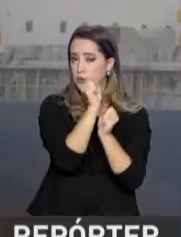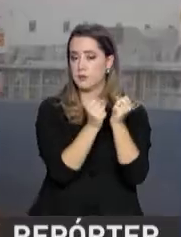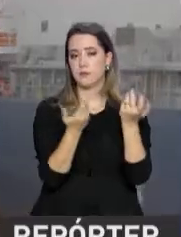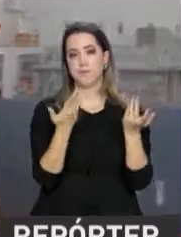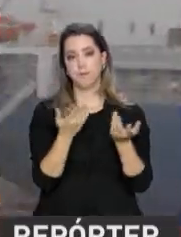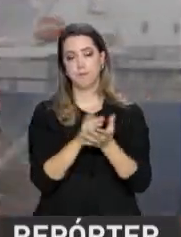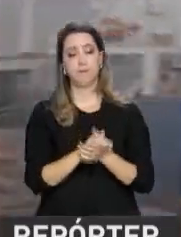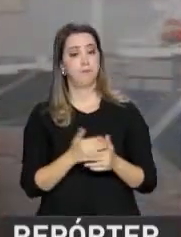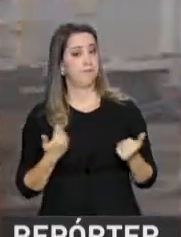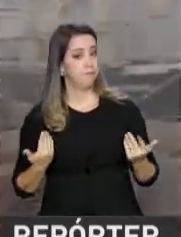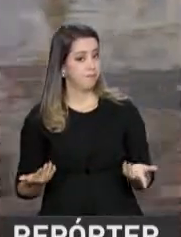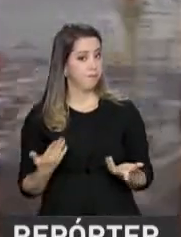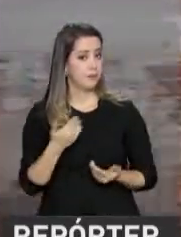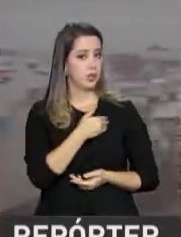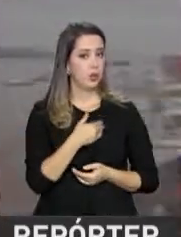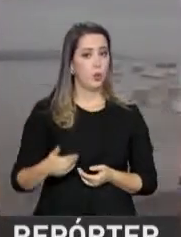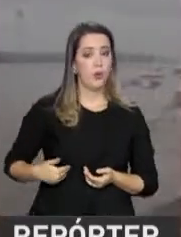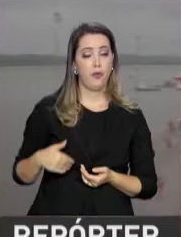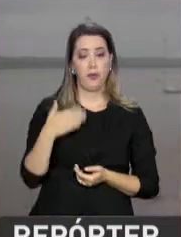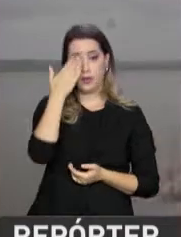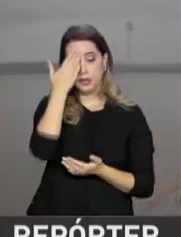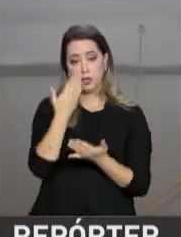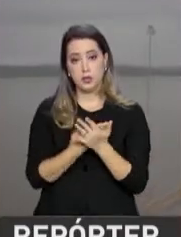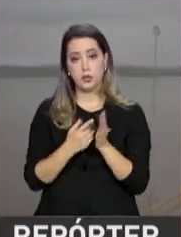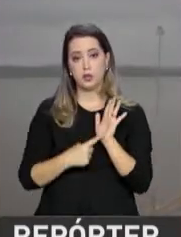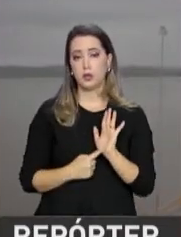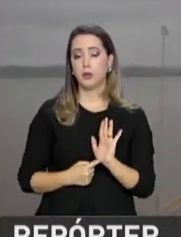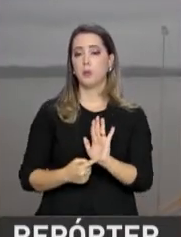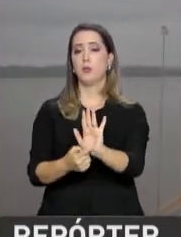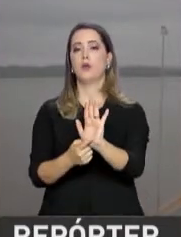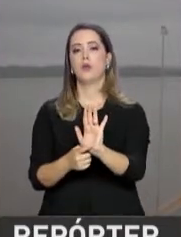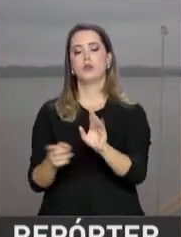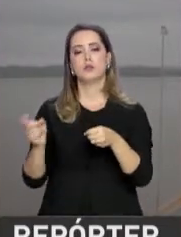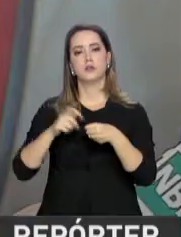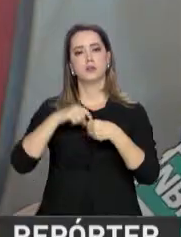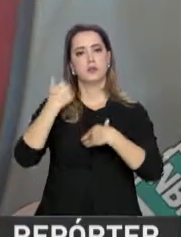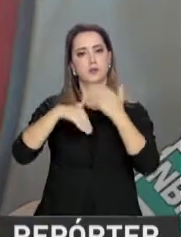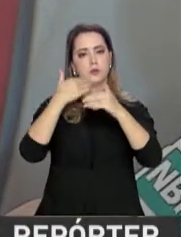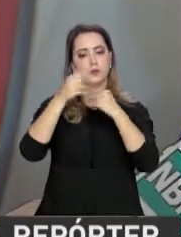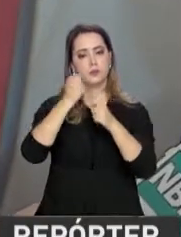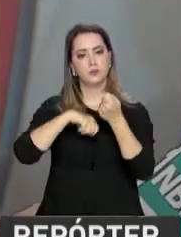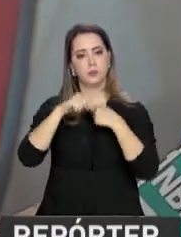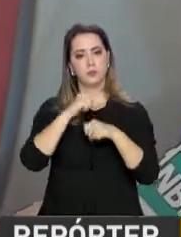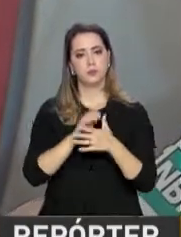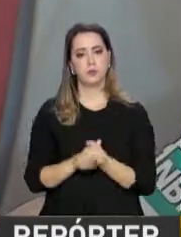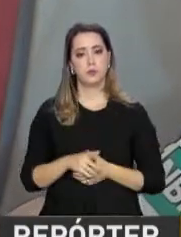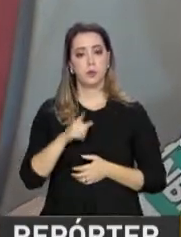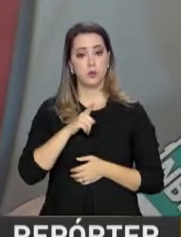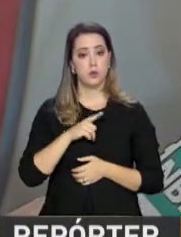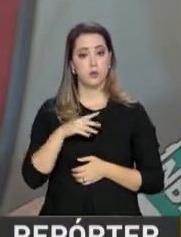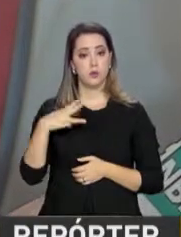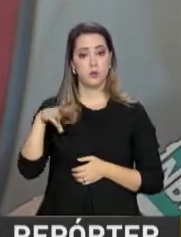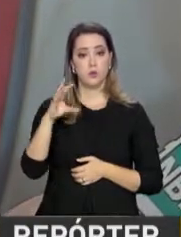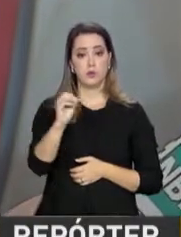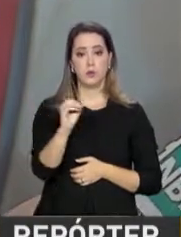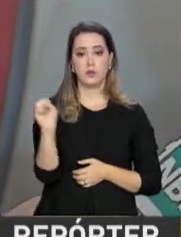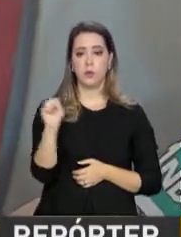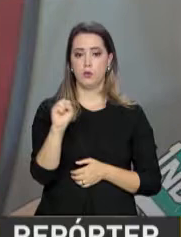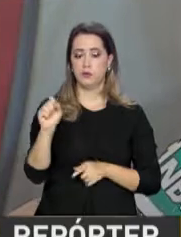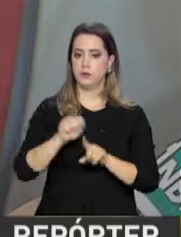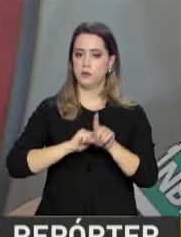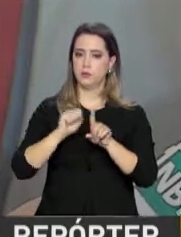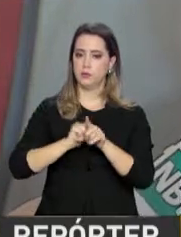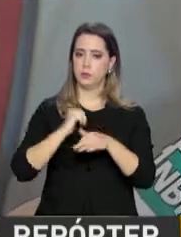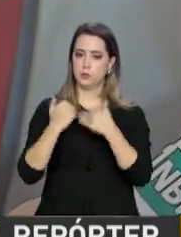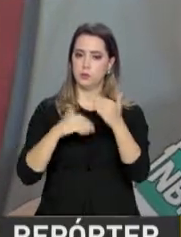para o governo revela a retomada da economia brasileira tivemos em março o oitavo mês consecutivo de aumento